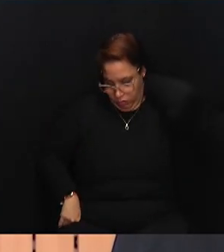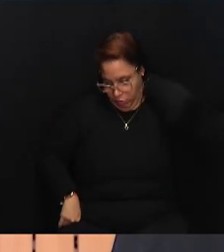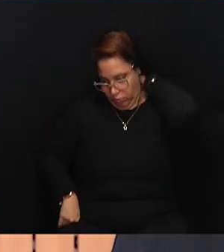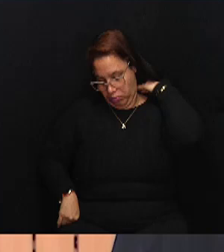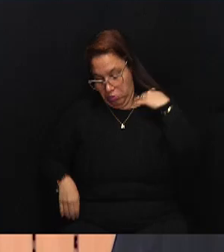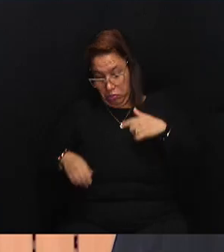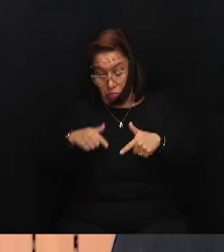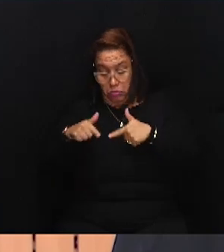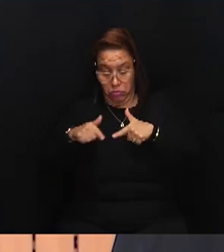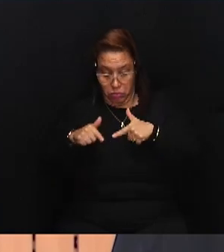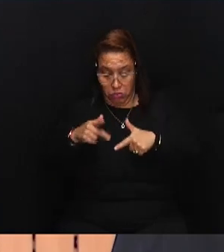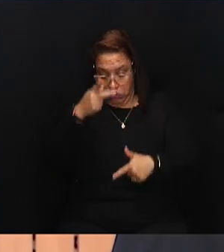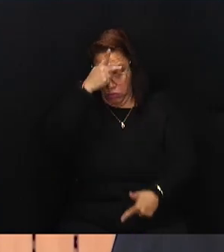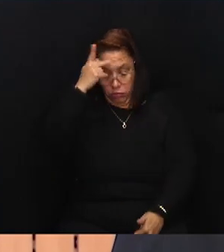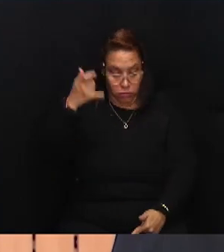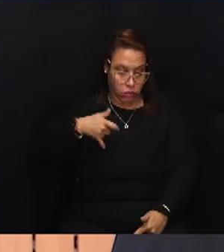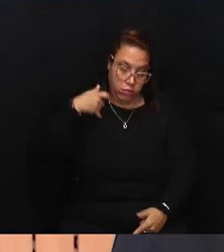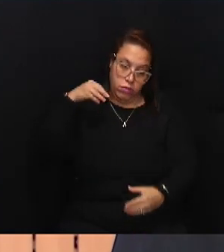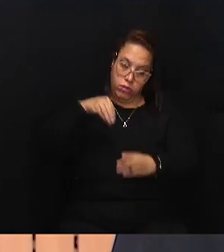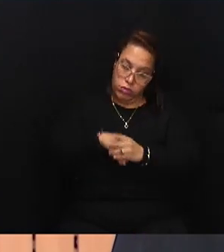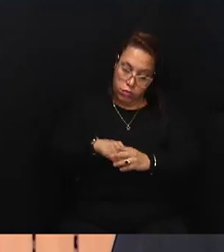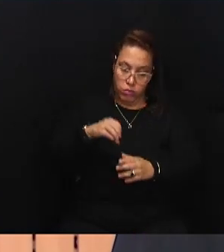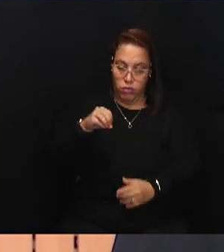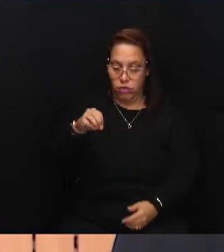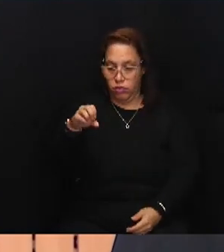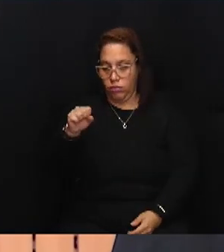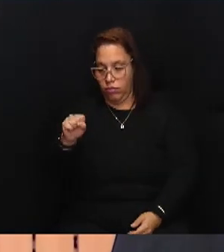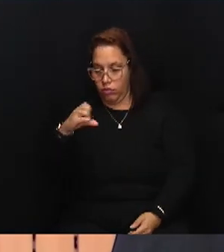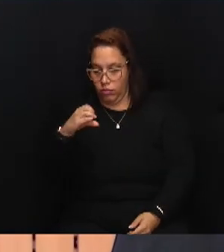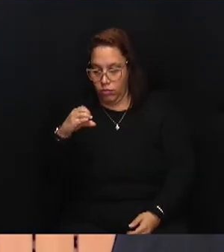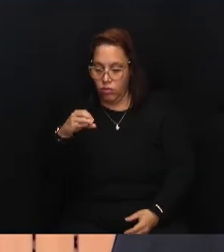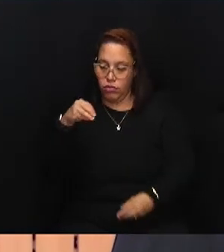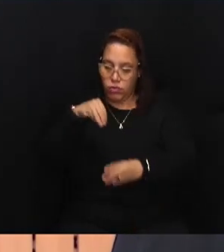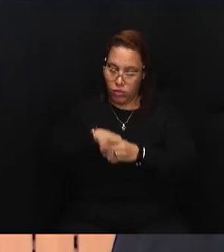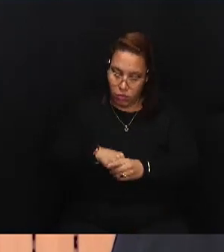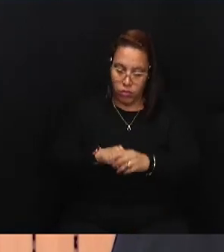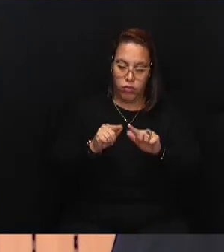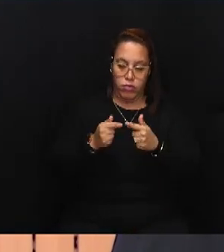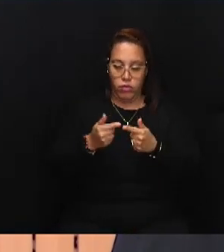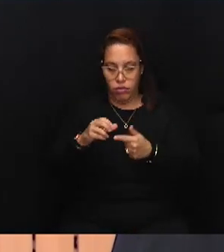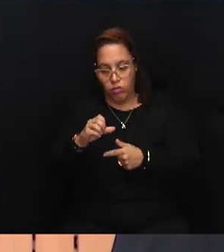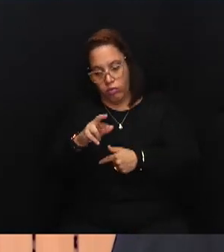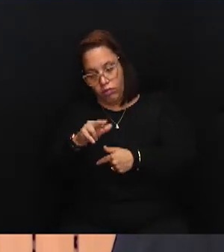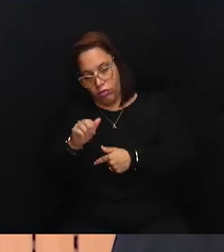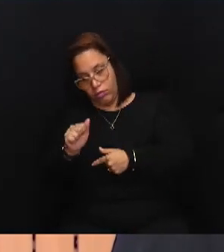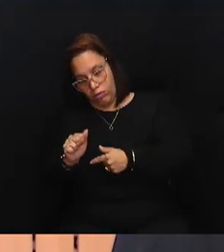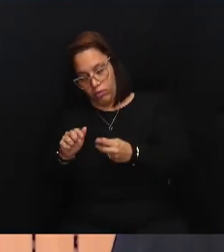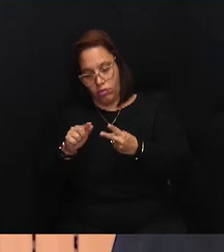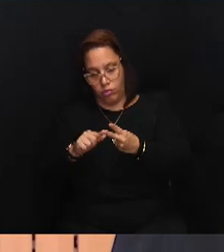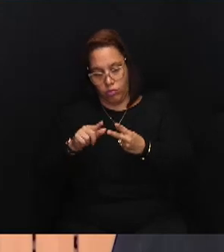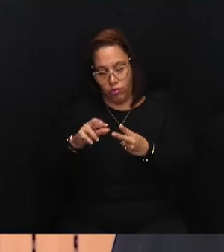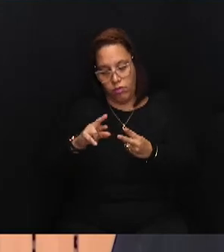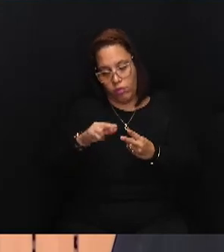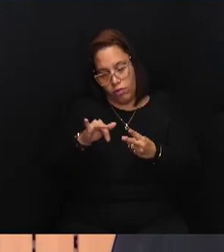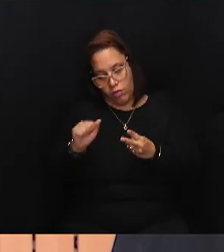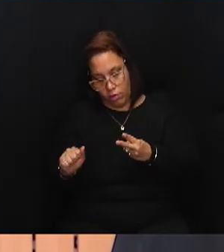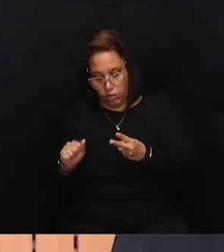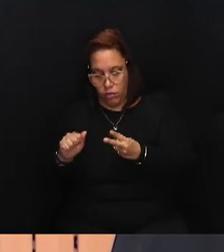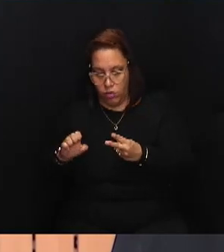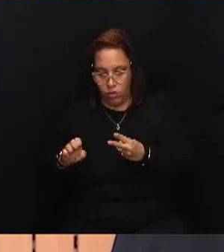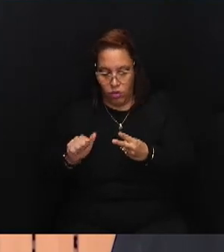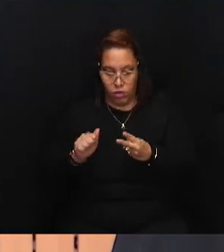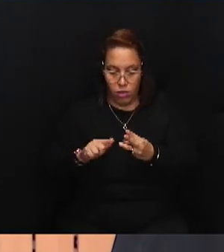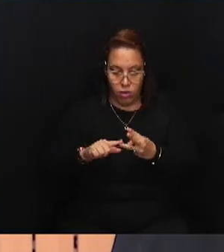pessoa idosa, seja dentro das OSCs, seja dentro desses grupos, nos CRAS, nos CREAS, no centro de saúde, porque